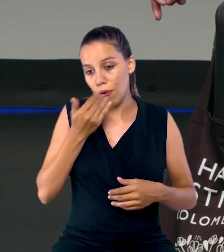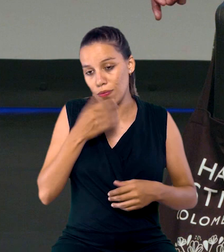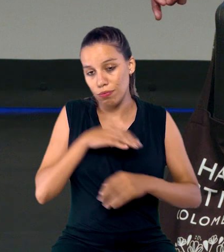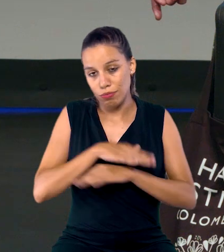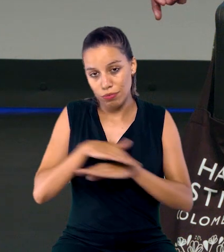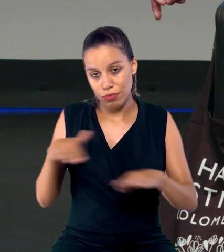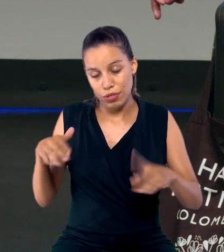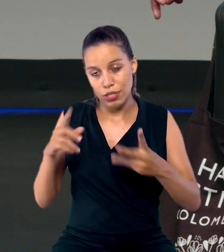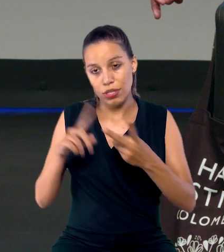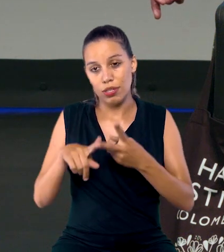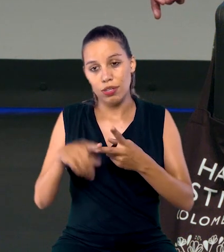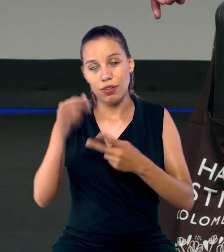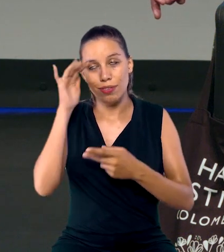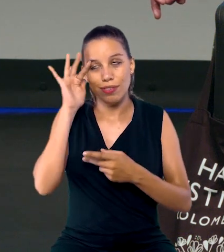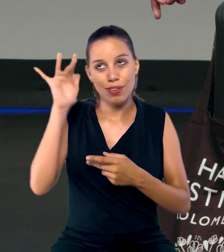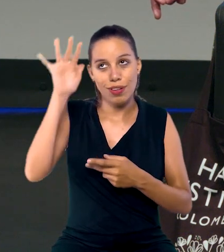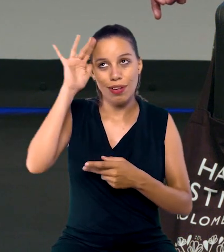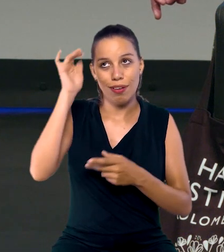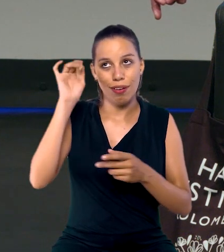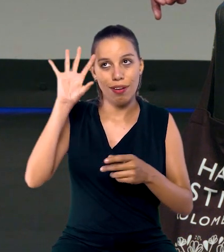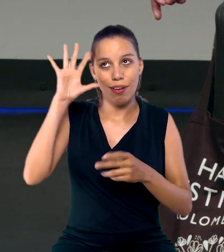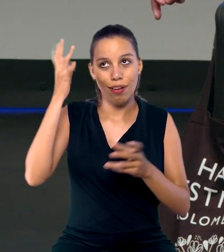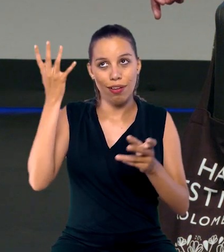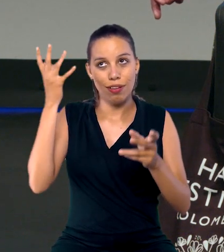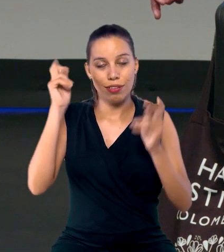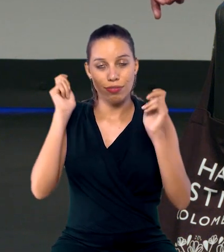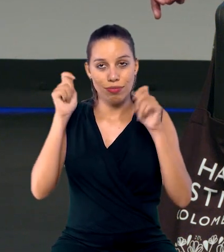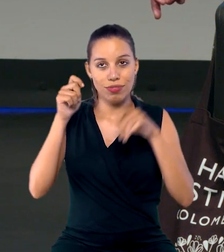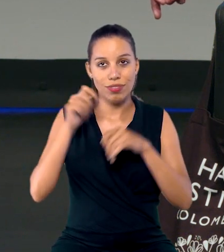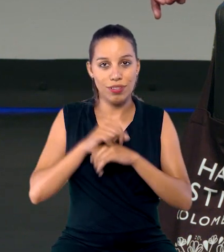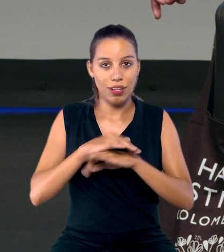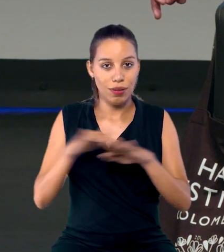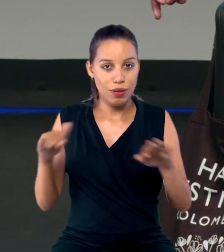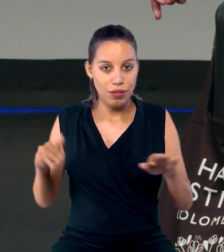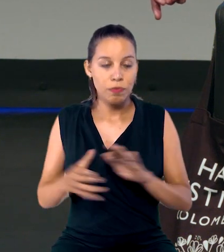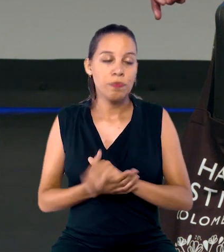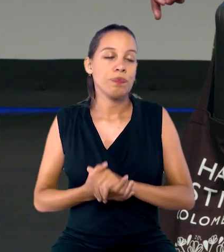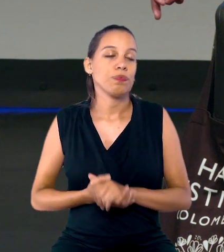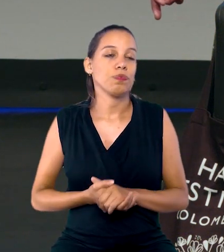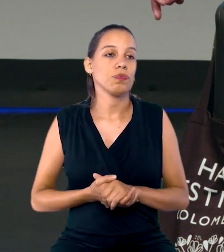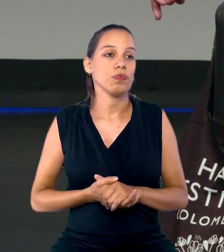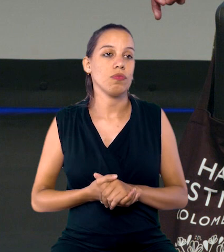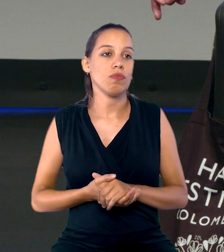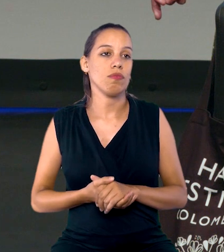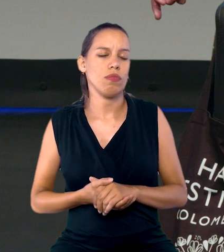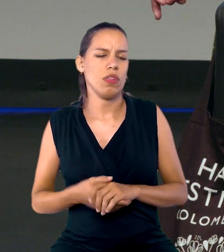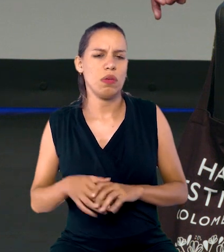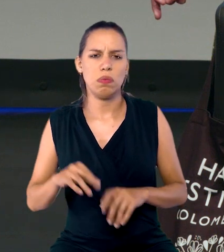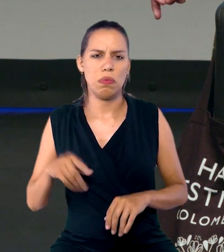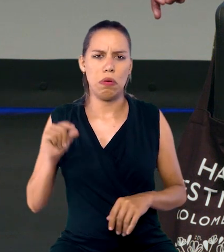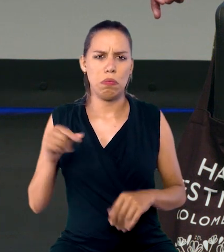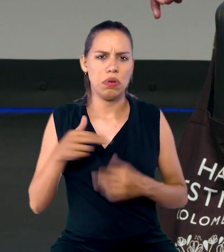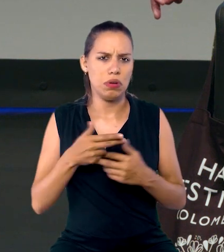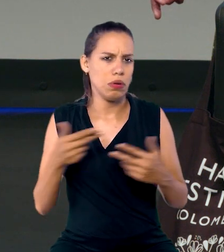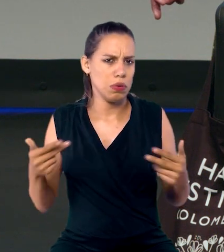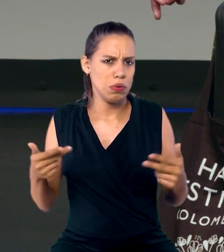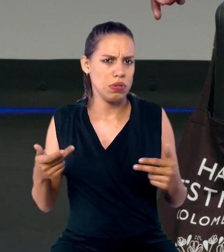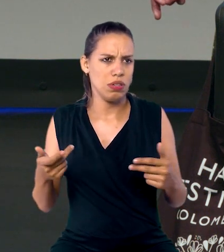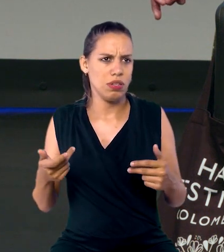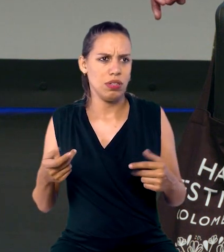aproveito para fazer um agradecimento coletivo também, porque não é pouca